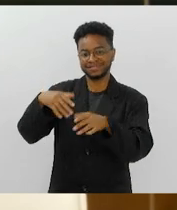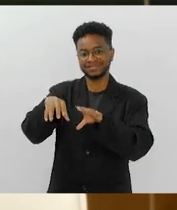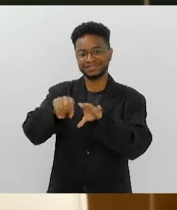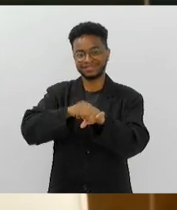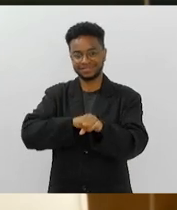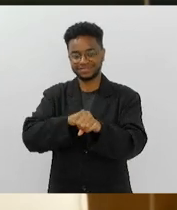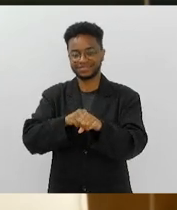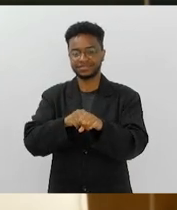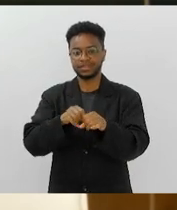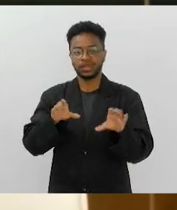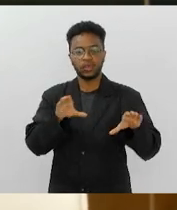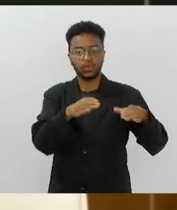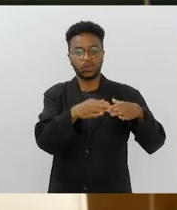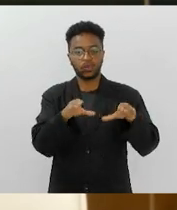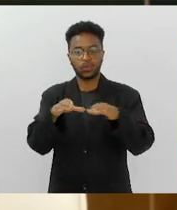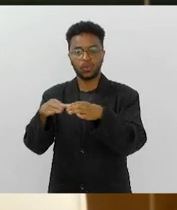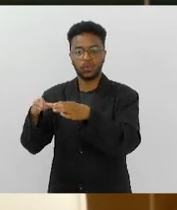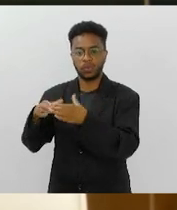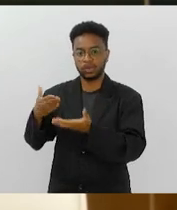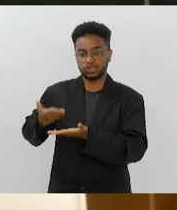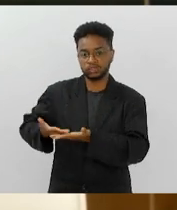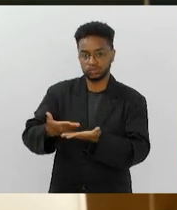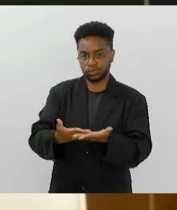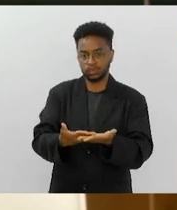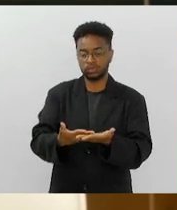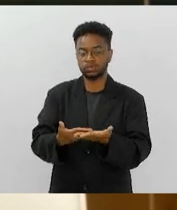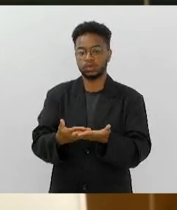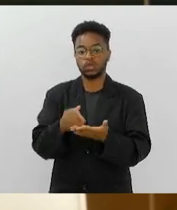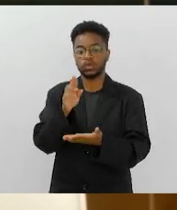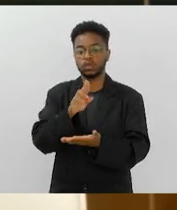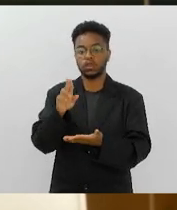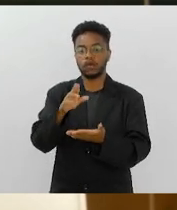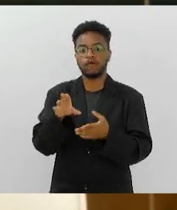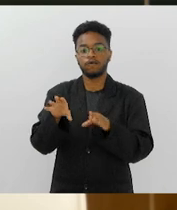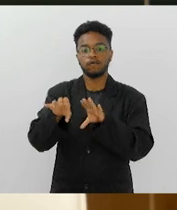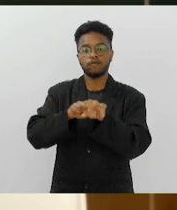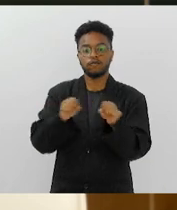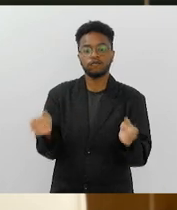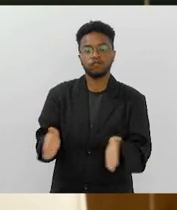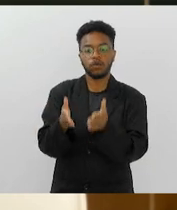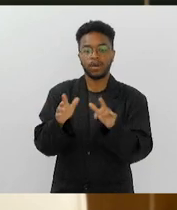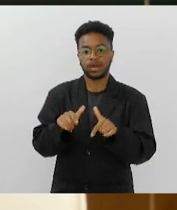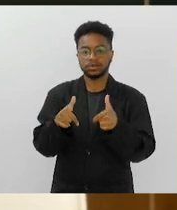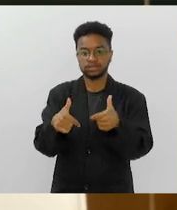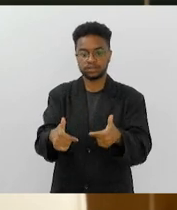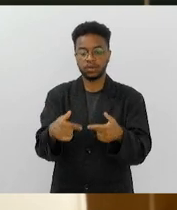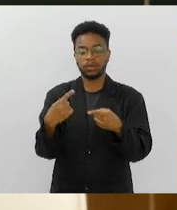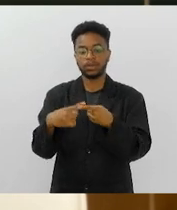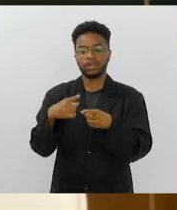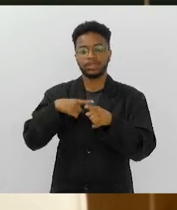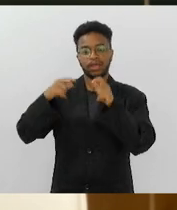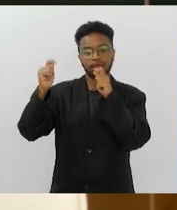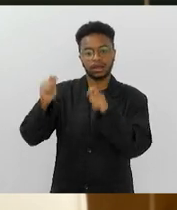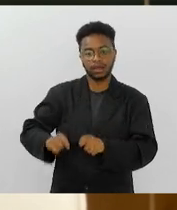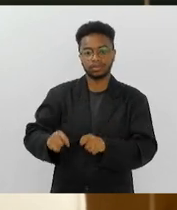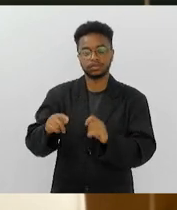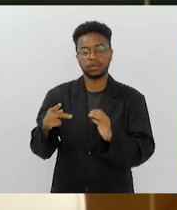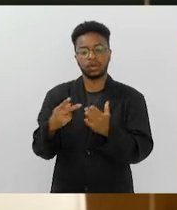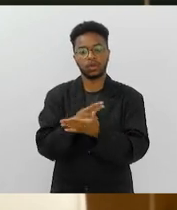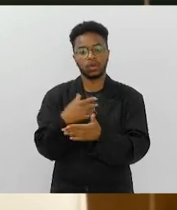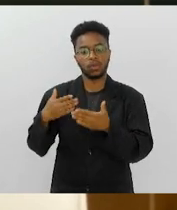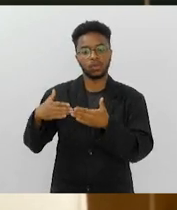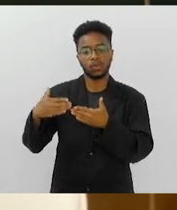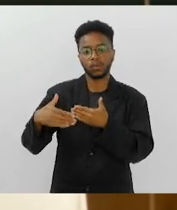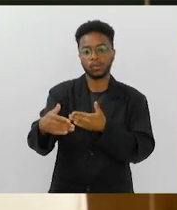são grupos de estudos, que chama-se Formadores em Ação, onde a capacitação acontece de